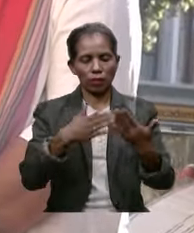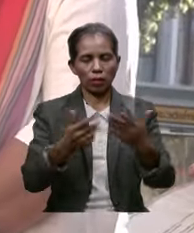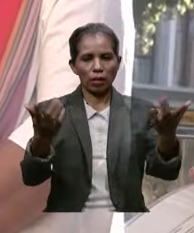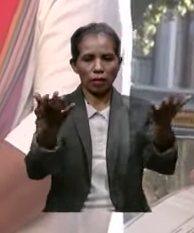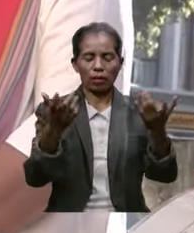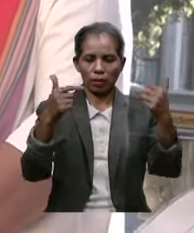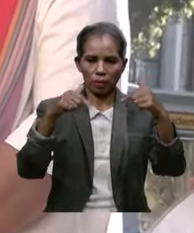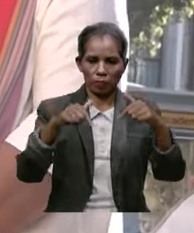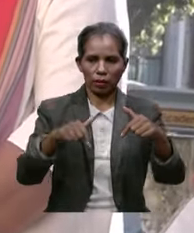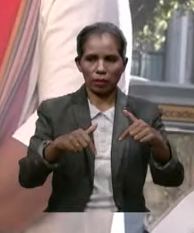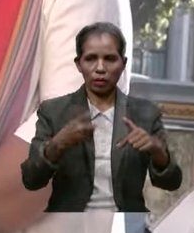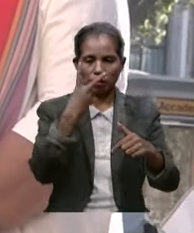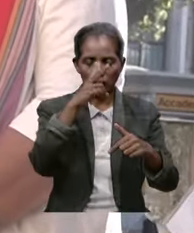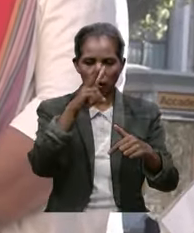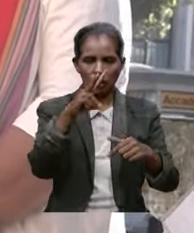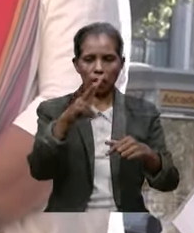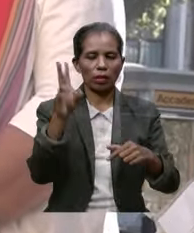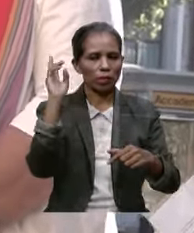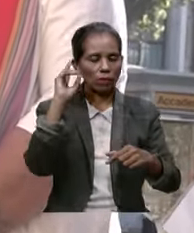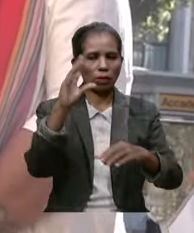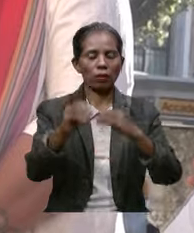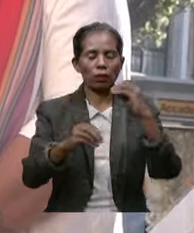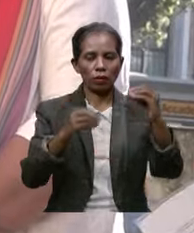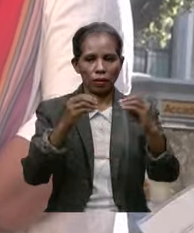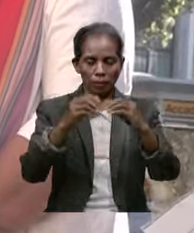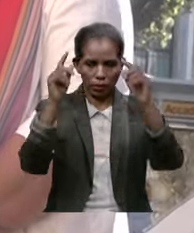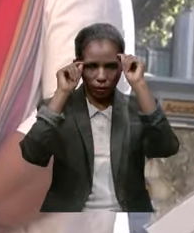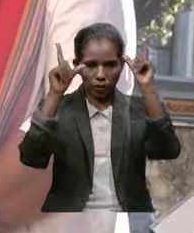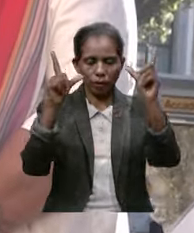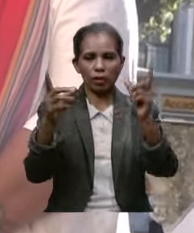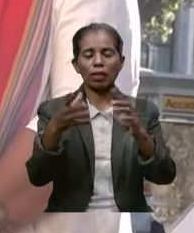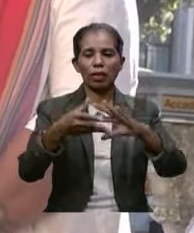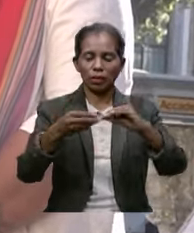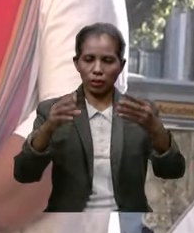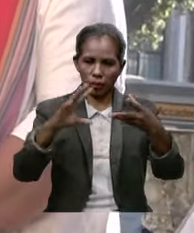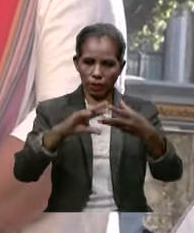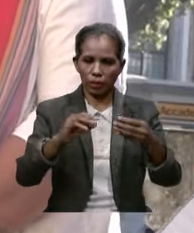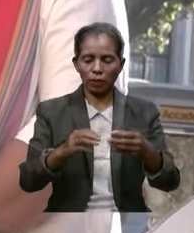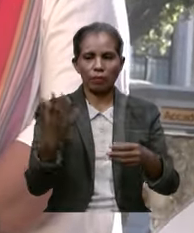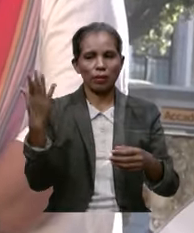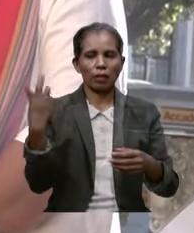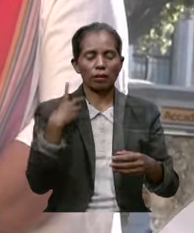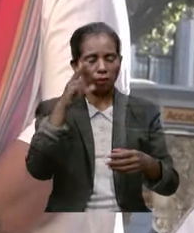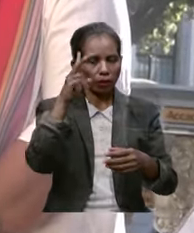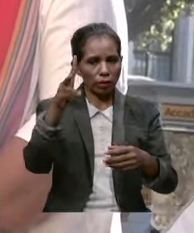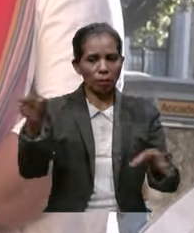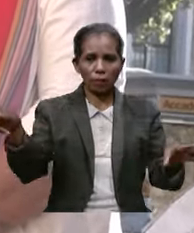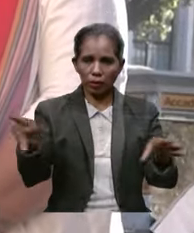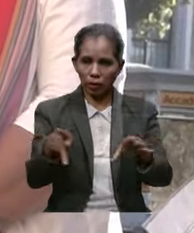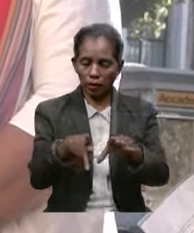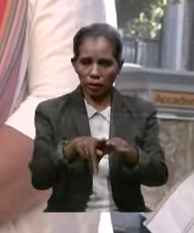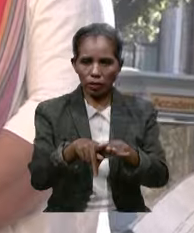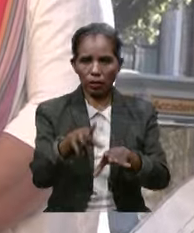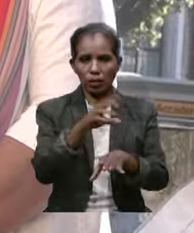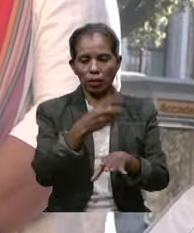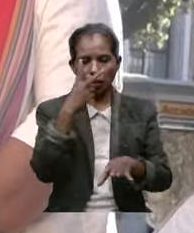que nos convoca, que nos orienta e nos instiga. Nesta edição, Portugal participa através da curadora e